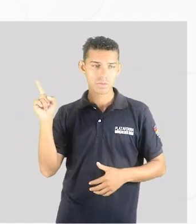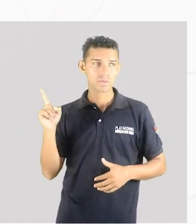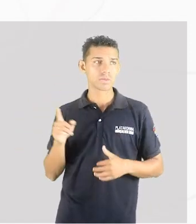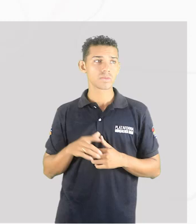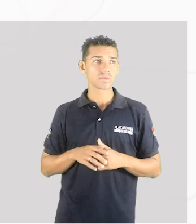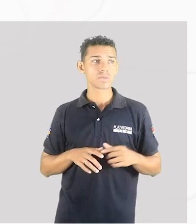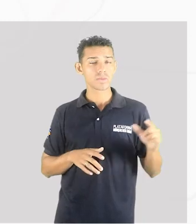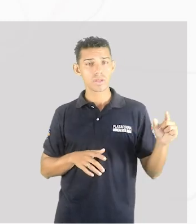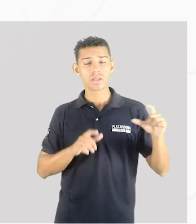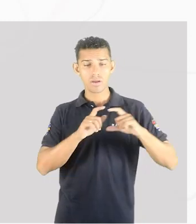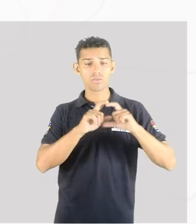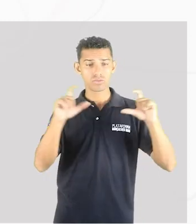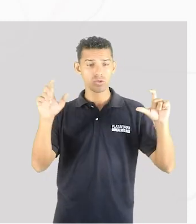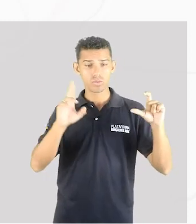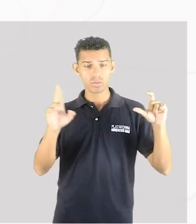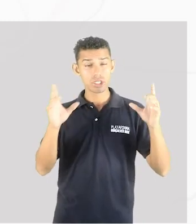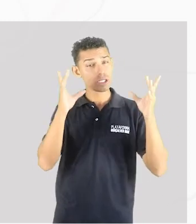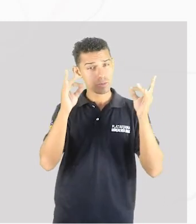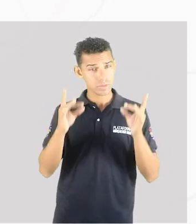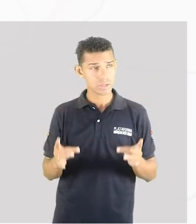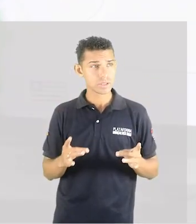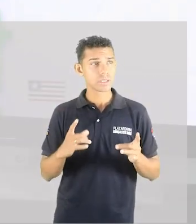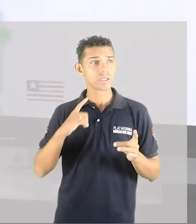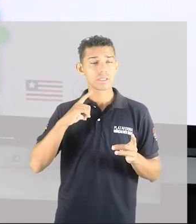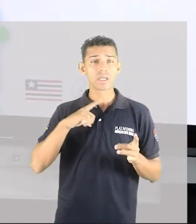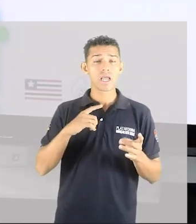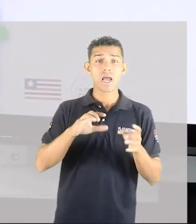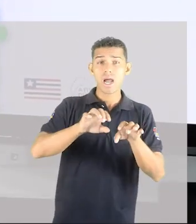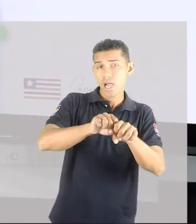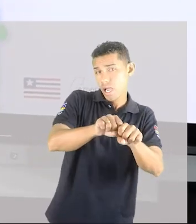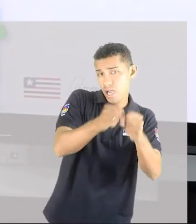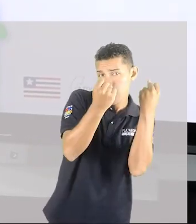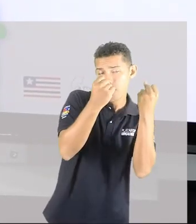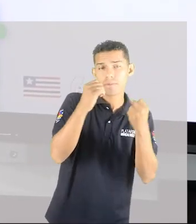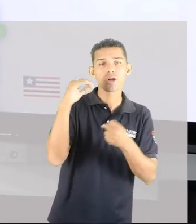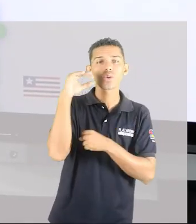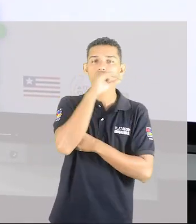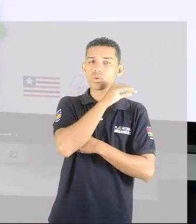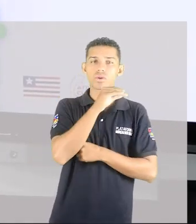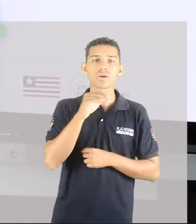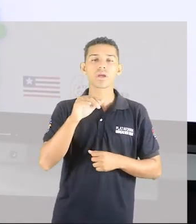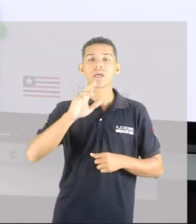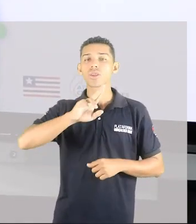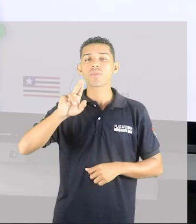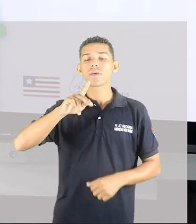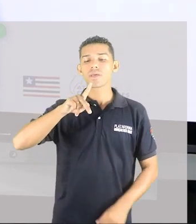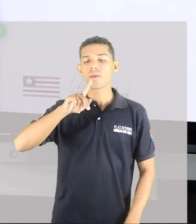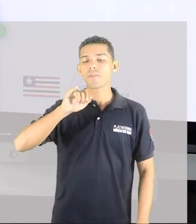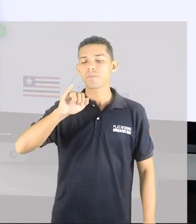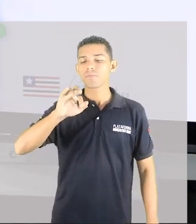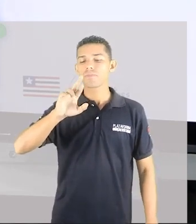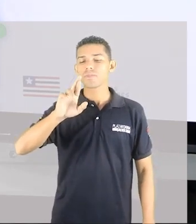Ela recebe um termo específico. Está tendo a quebra pelo calor. Então, isso aqui é uma pirólise.